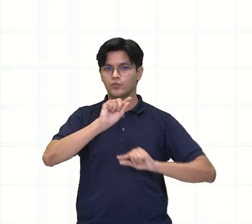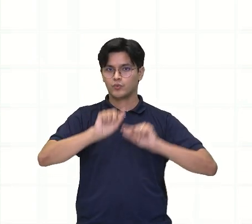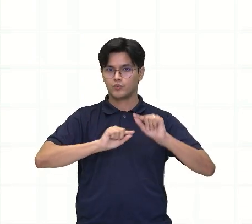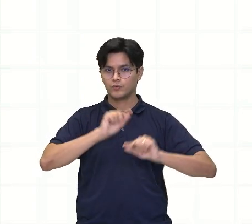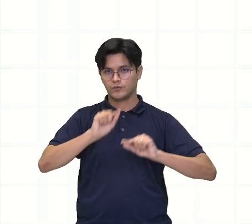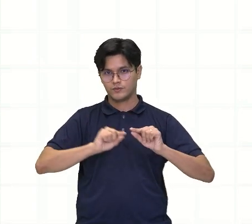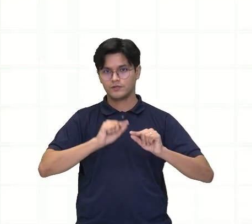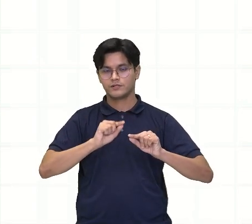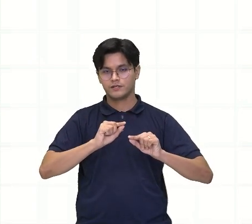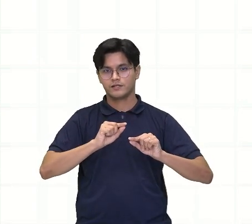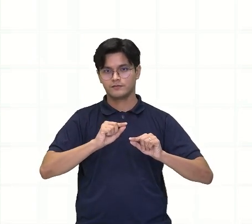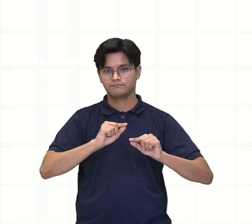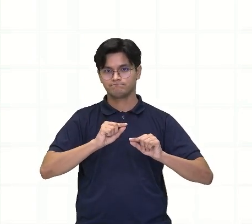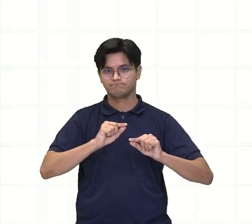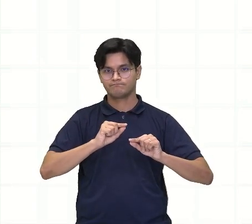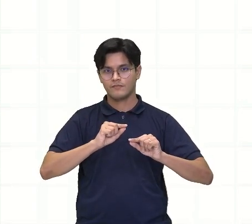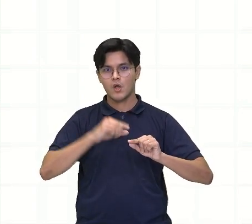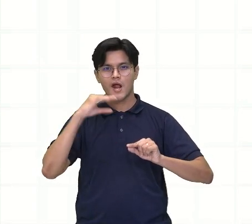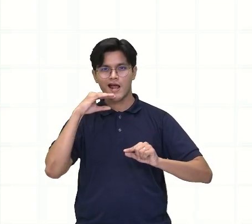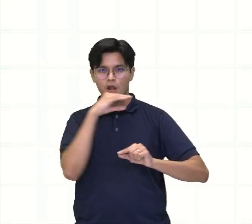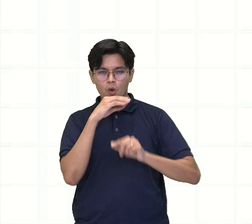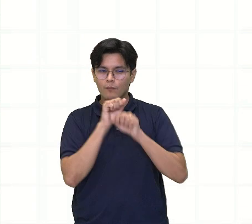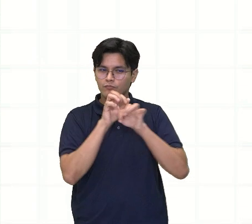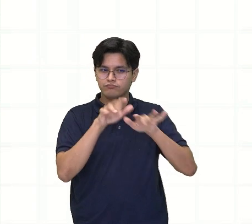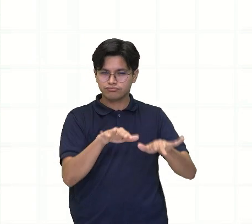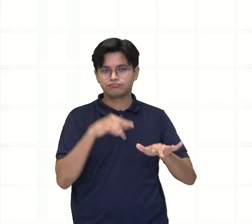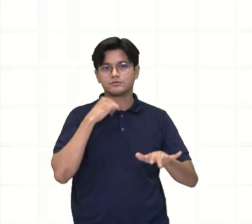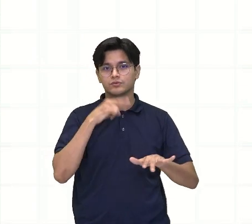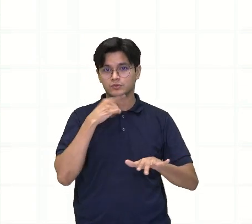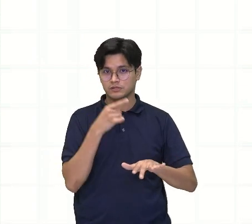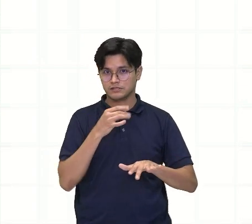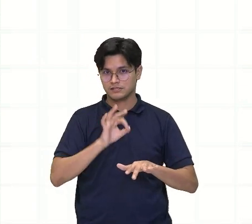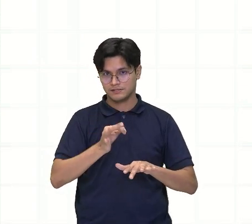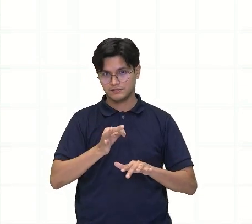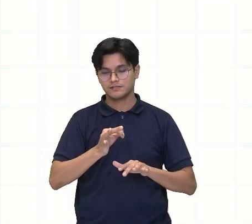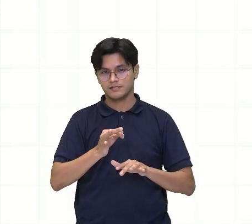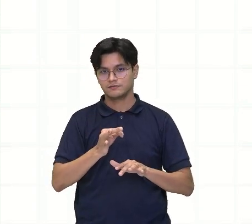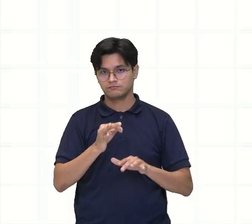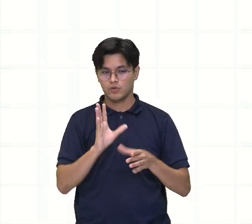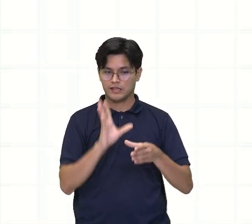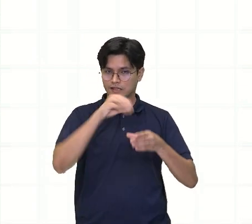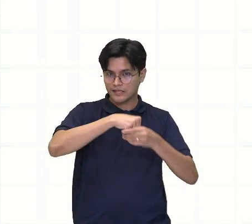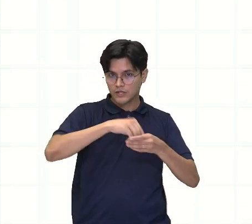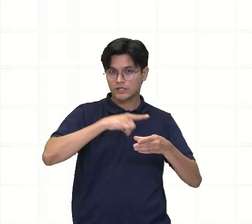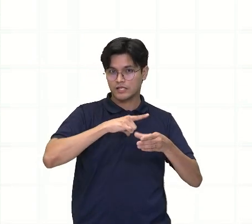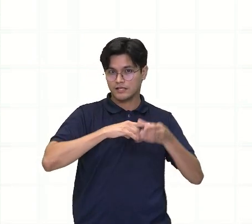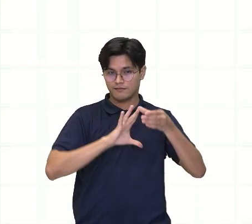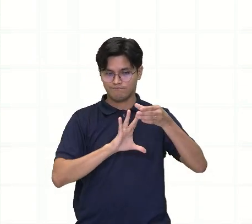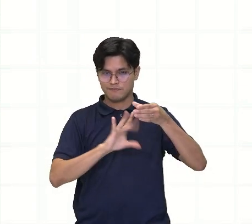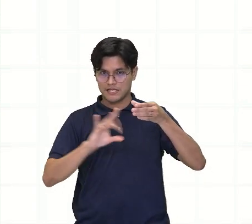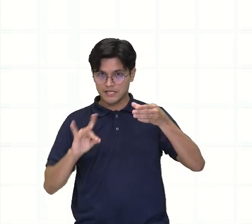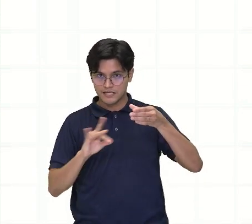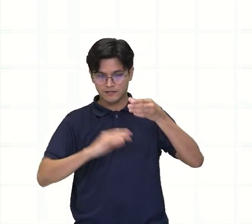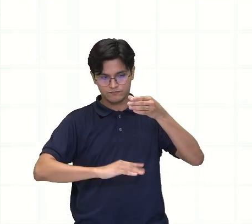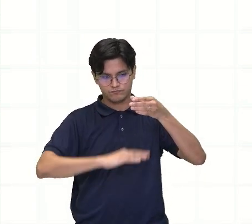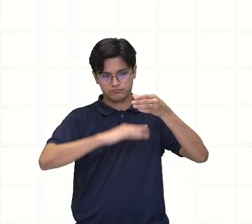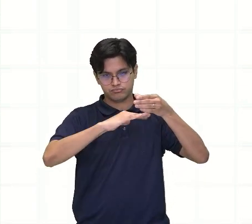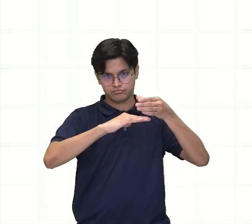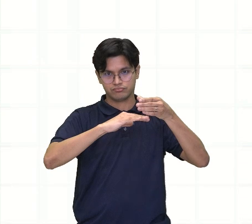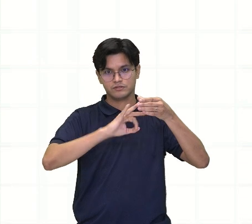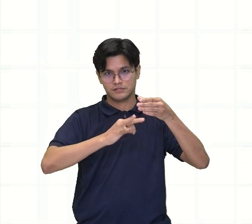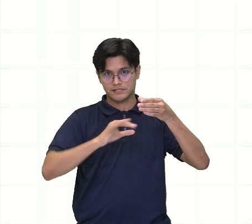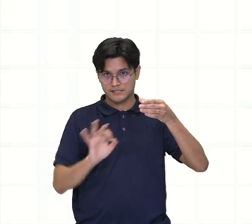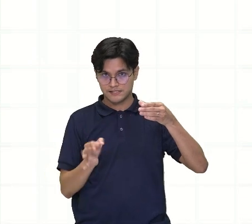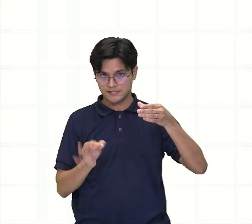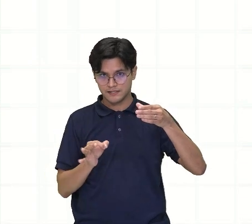a propagação de calor do seu conteúdo interno,